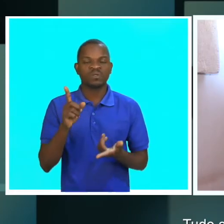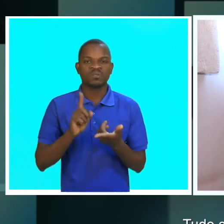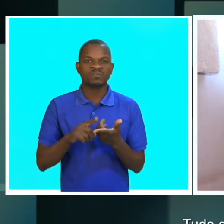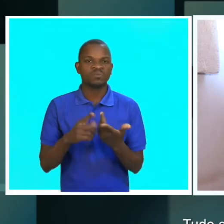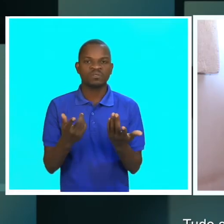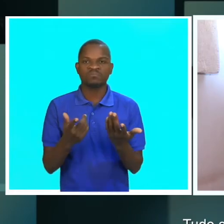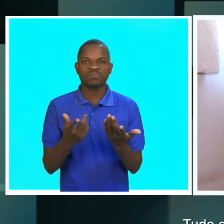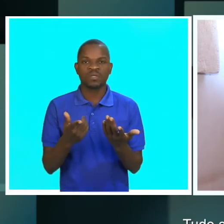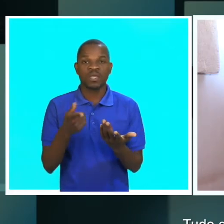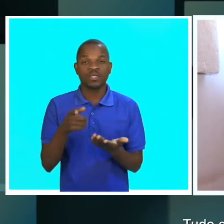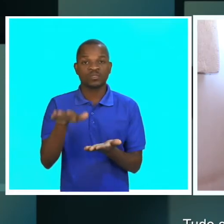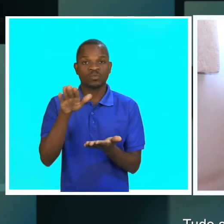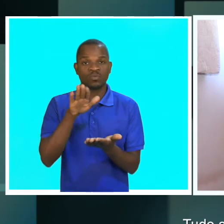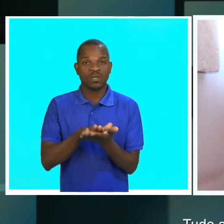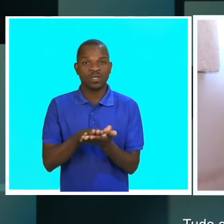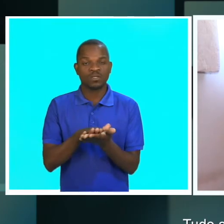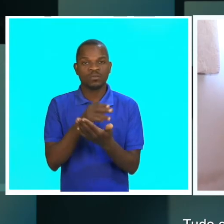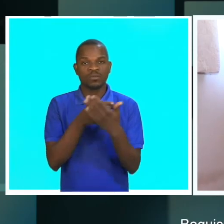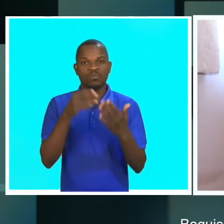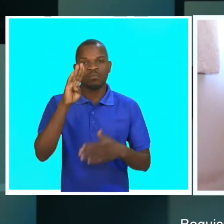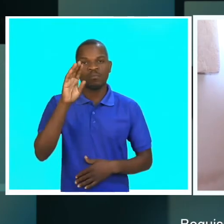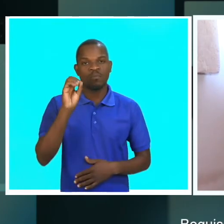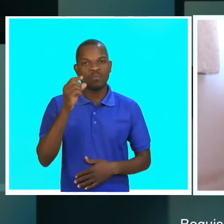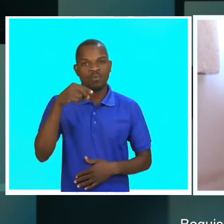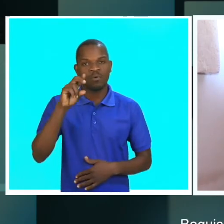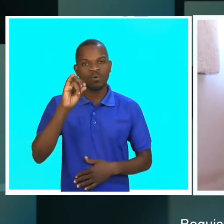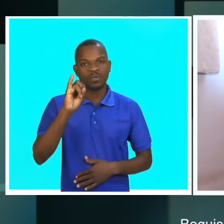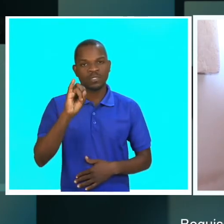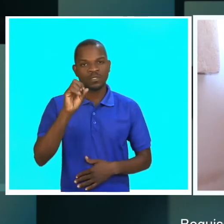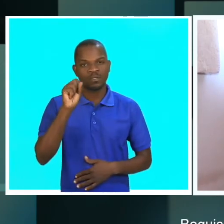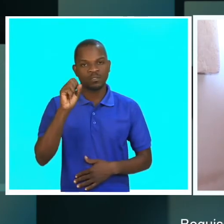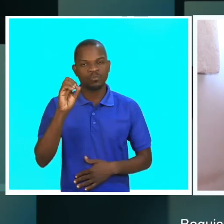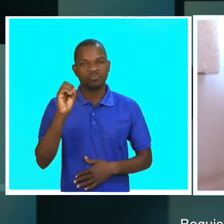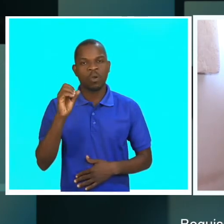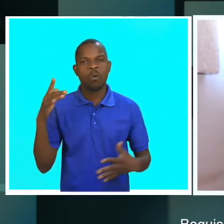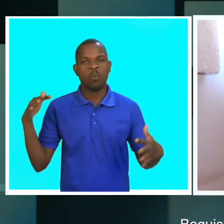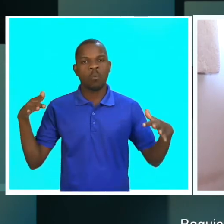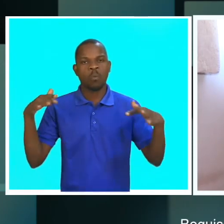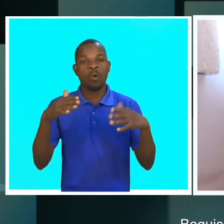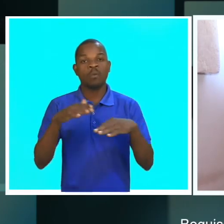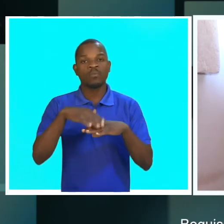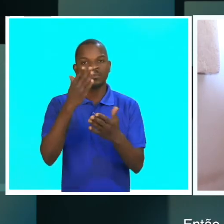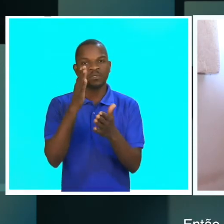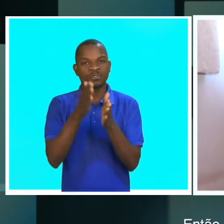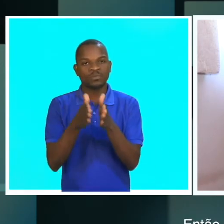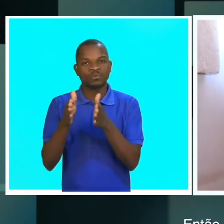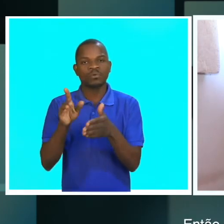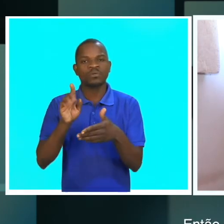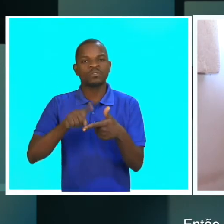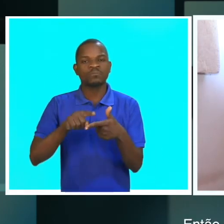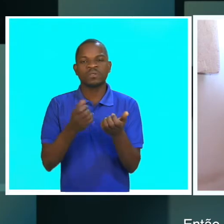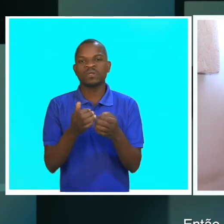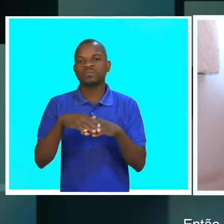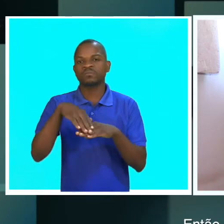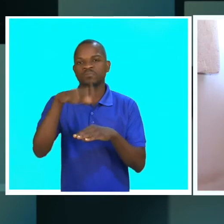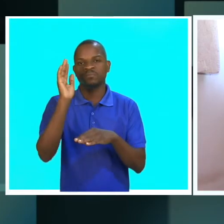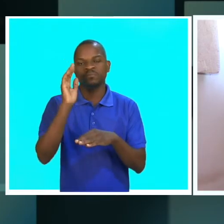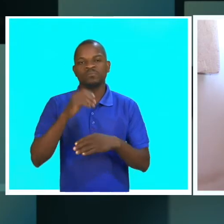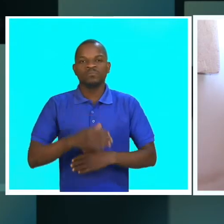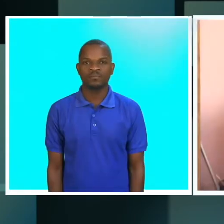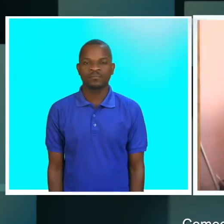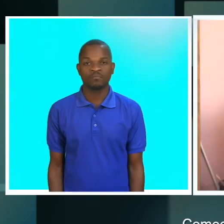devido à localização geográfica. Então, o Boquício está sendo uma zona muito habitada agora. Então, estamos a ter um maior número